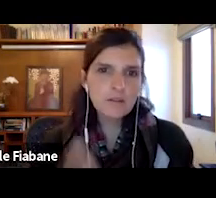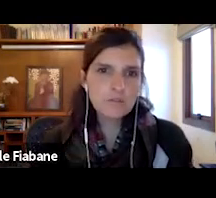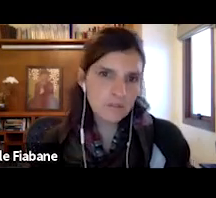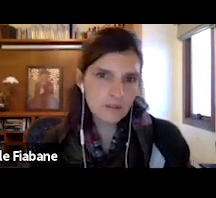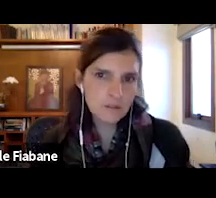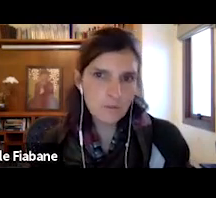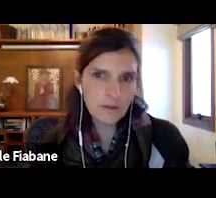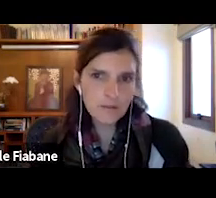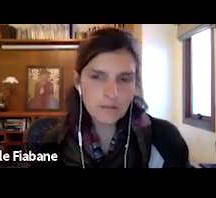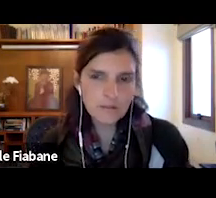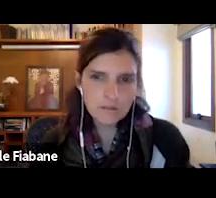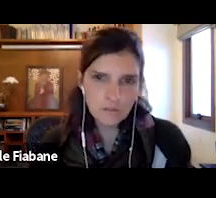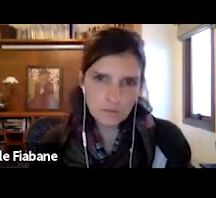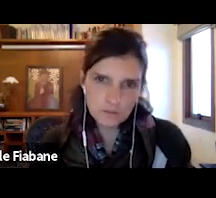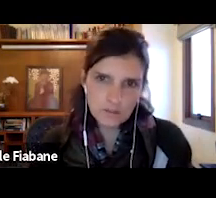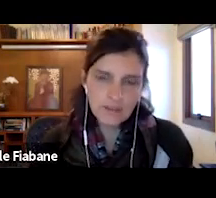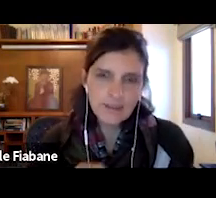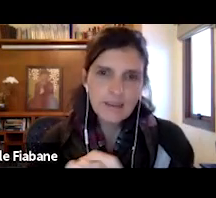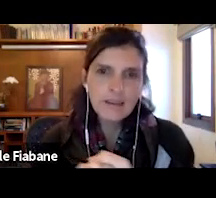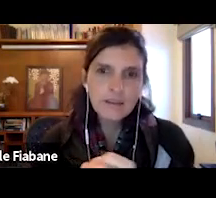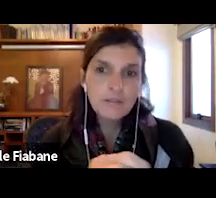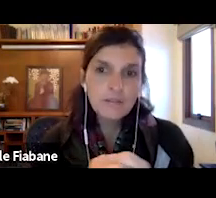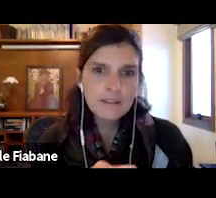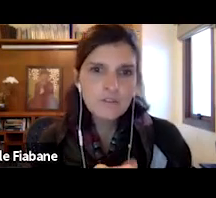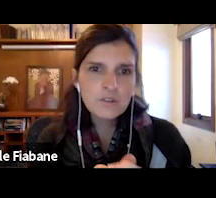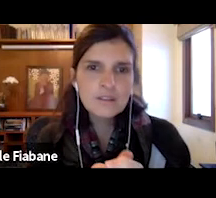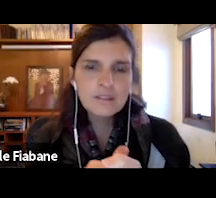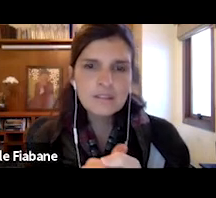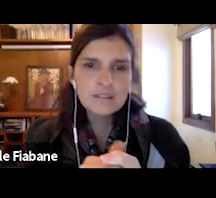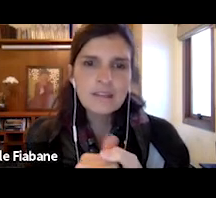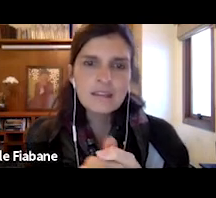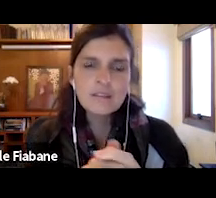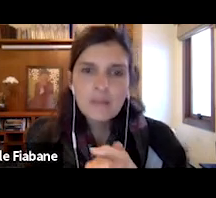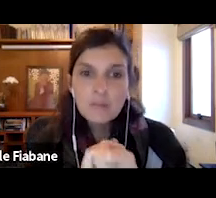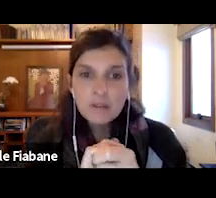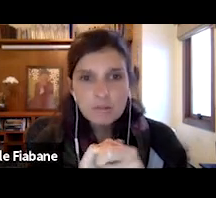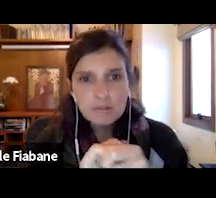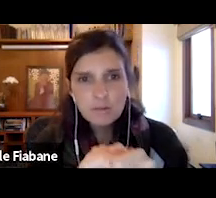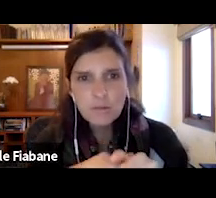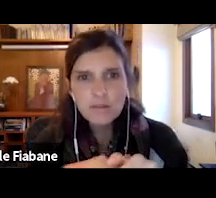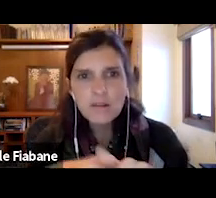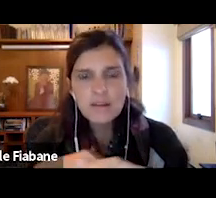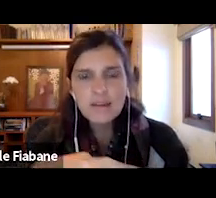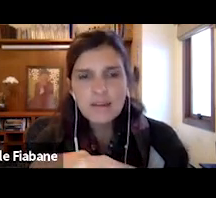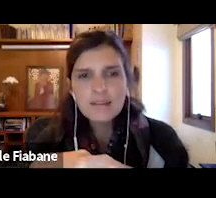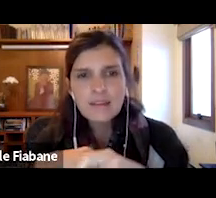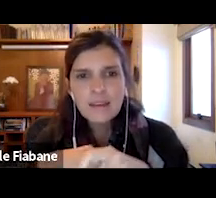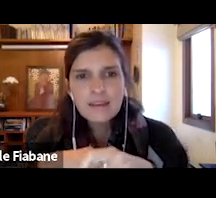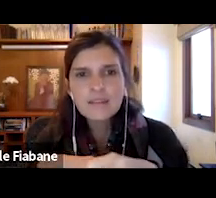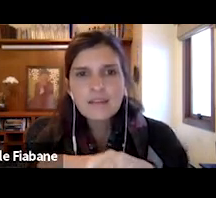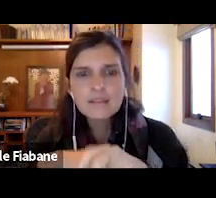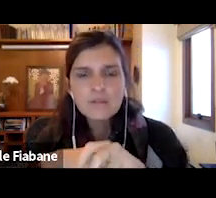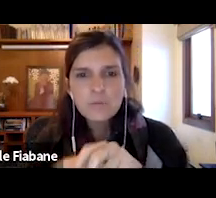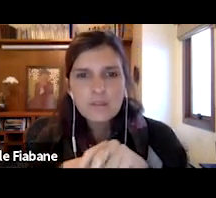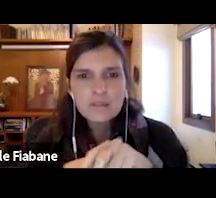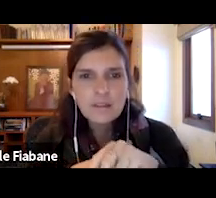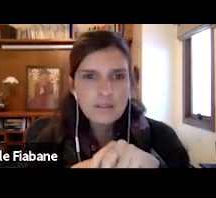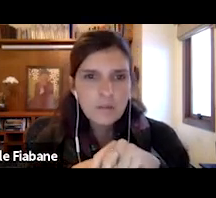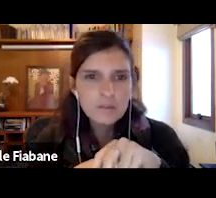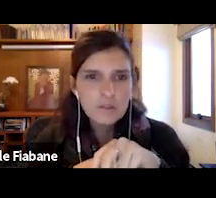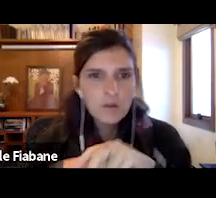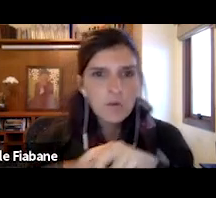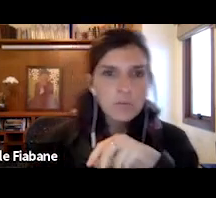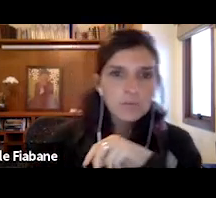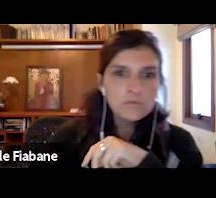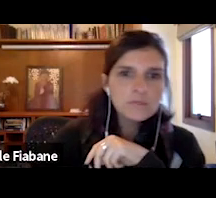coração, que é onde eu gostaria de parar com vocês hoje, que fala das diretrizes, né? Então, lembrando, esse documento ele tem a intenção de potencializar